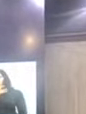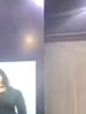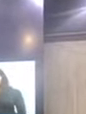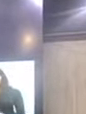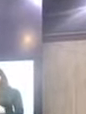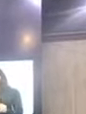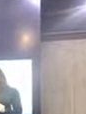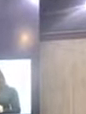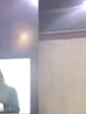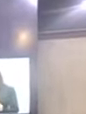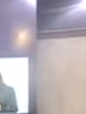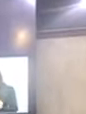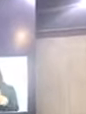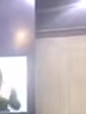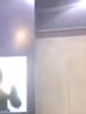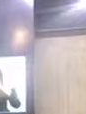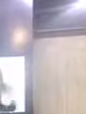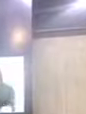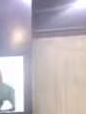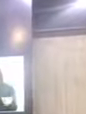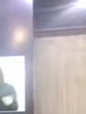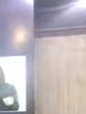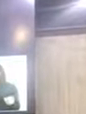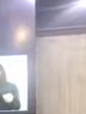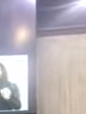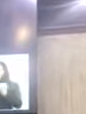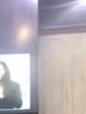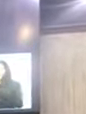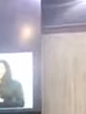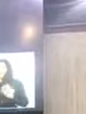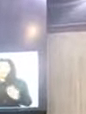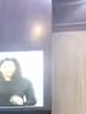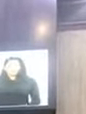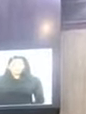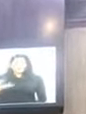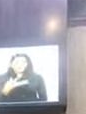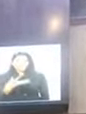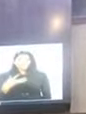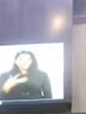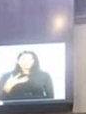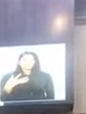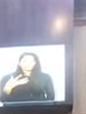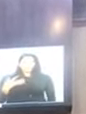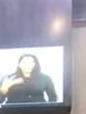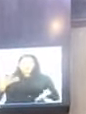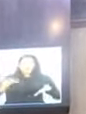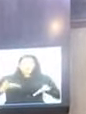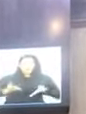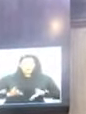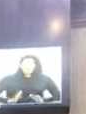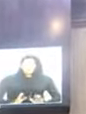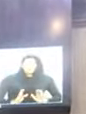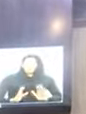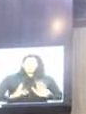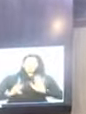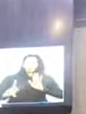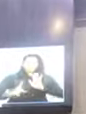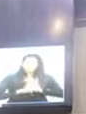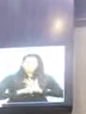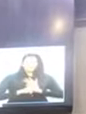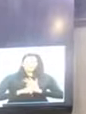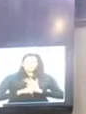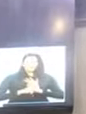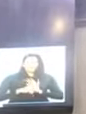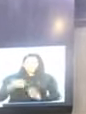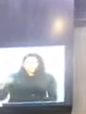4 meses, né, já construiu um novo centro obstétrico na sede do município, com